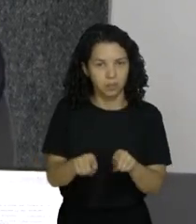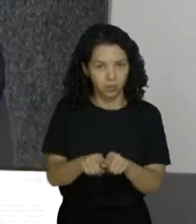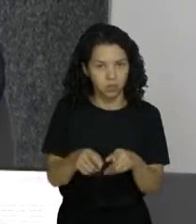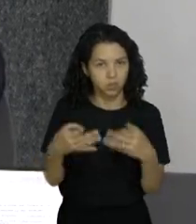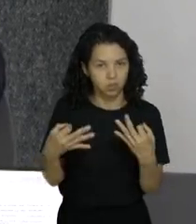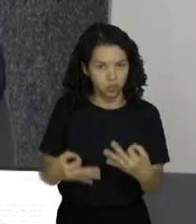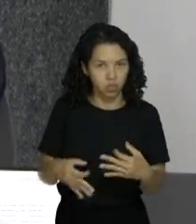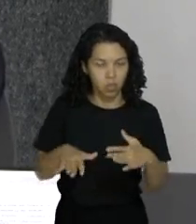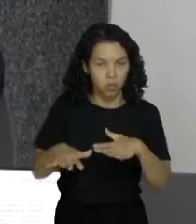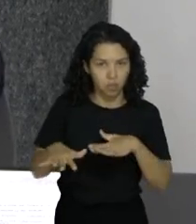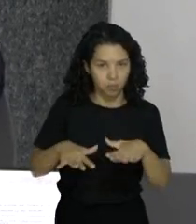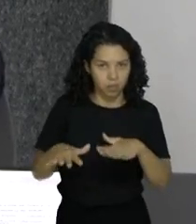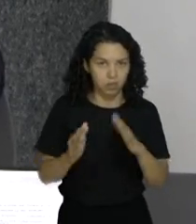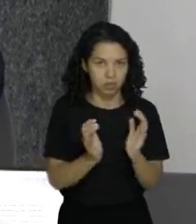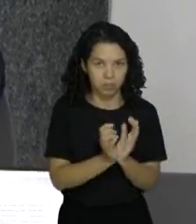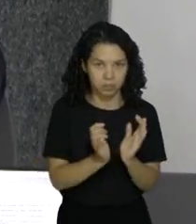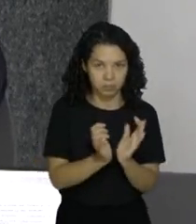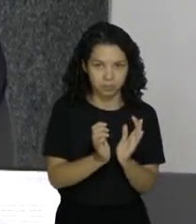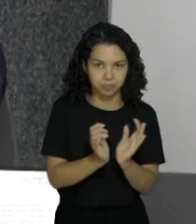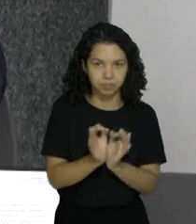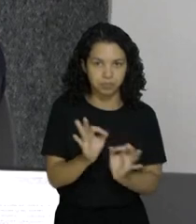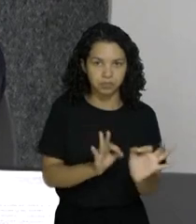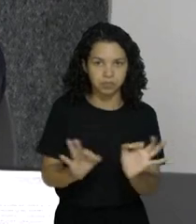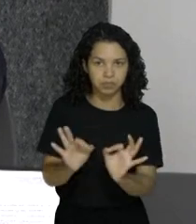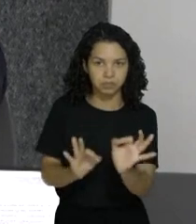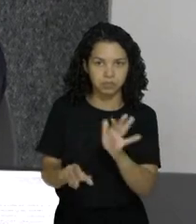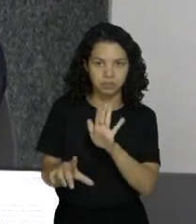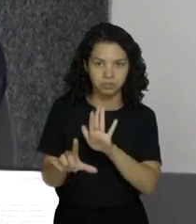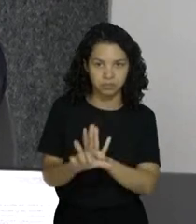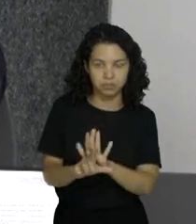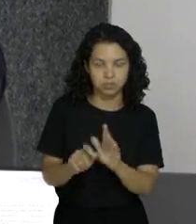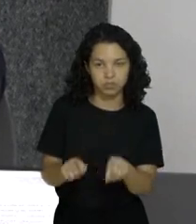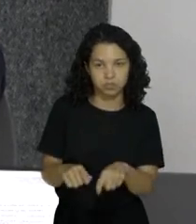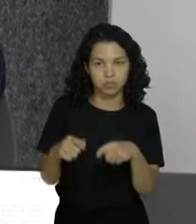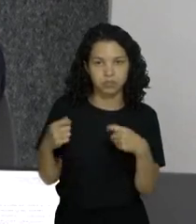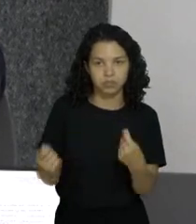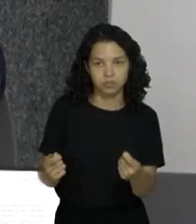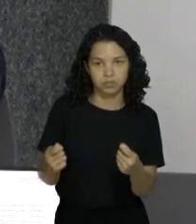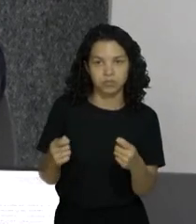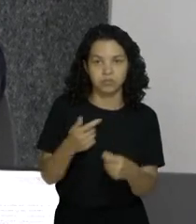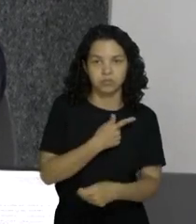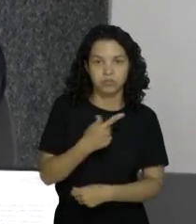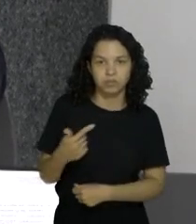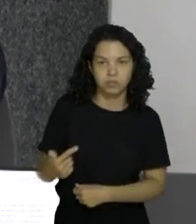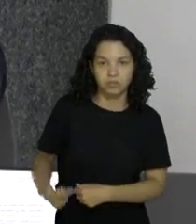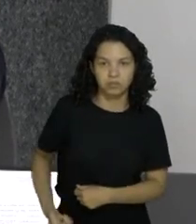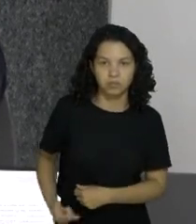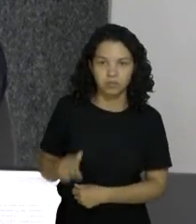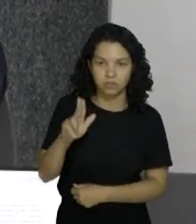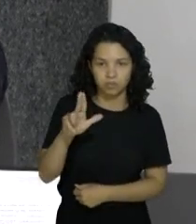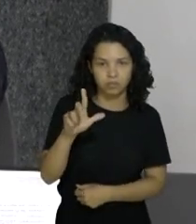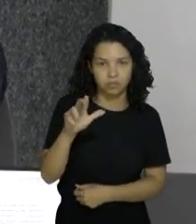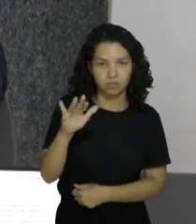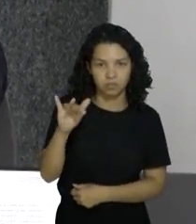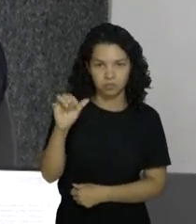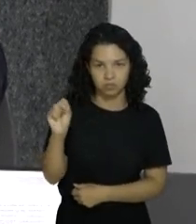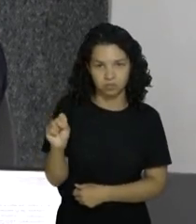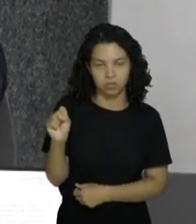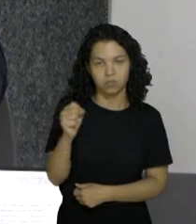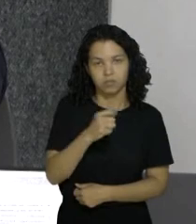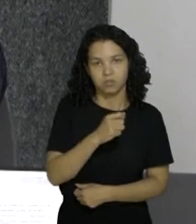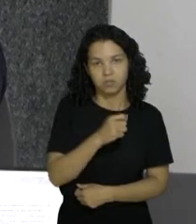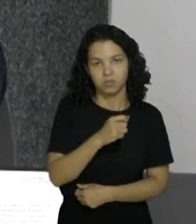com movimento apanhando que se não fosse organizado ali não era possível com o Governador Luiz Henrique da Silveira e com o